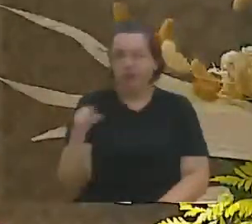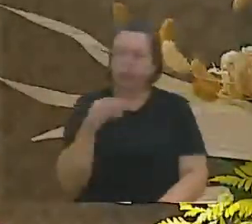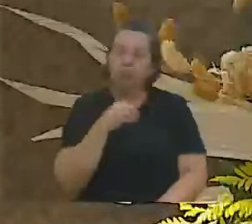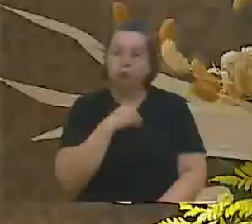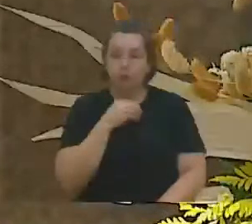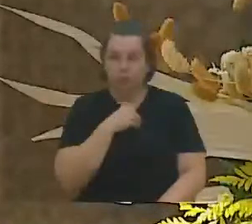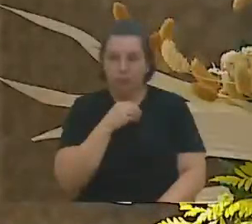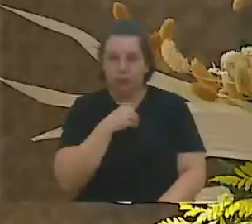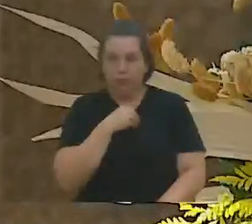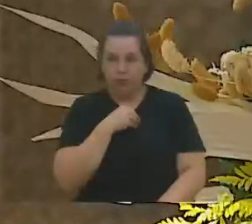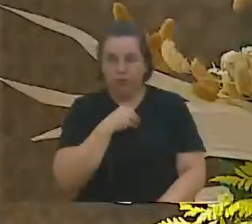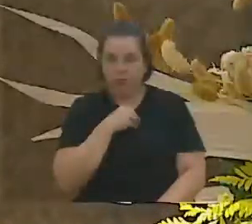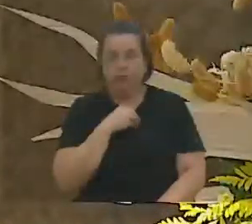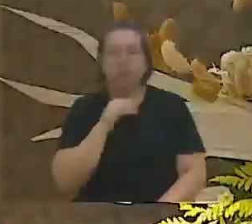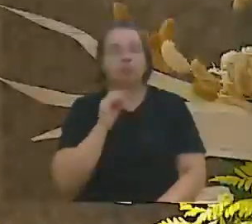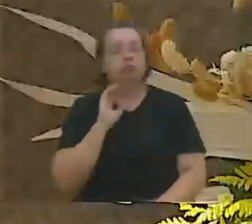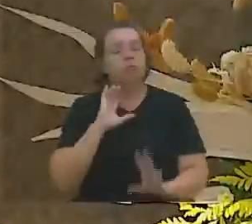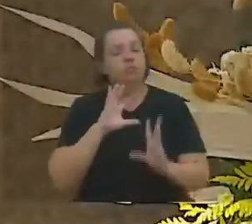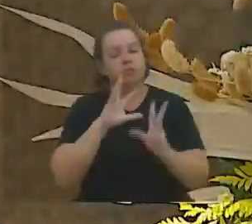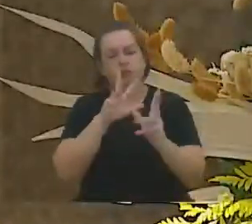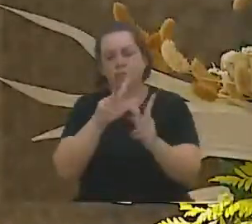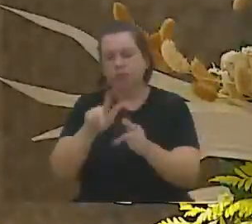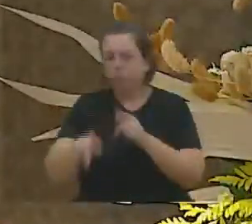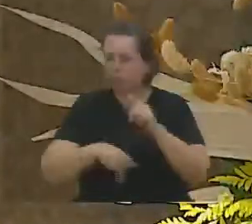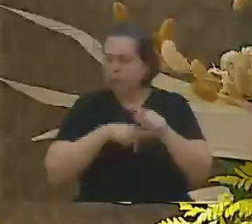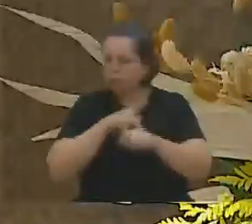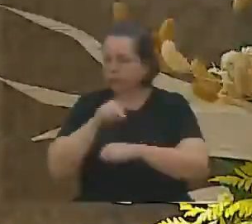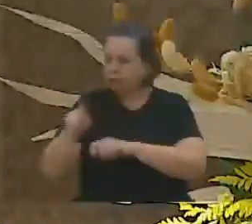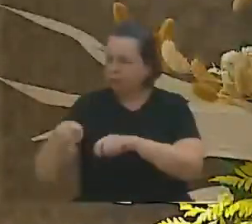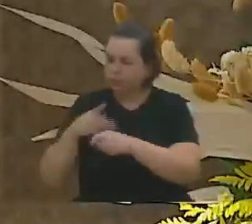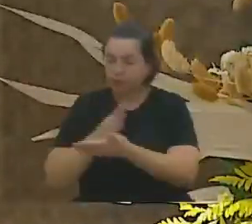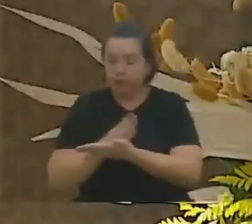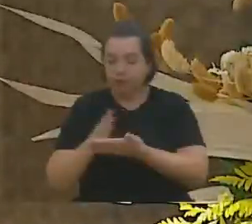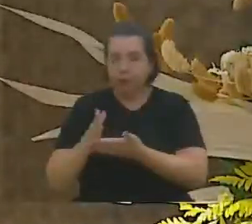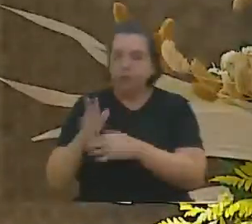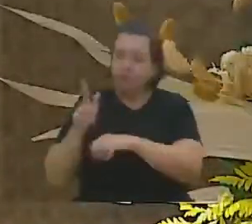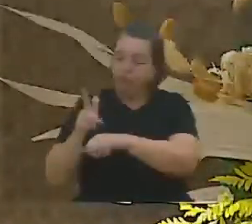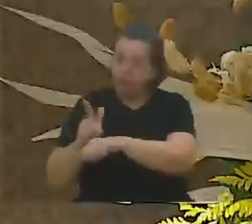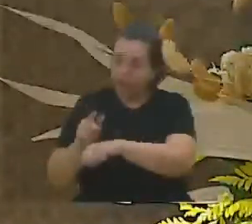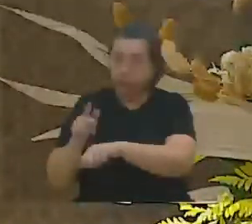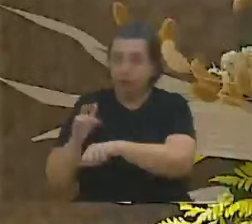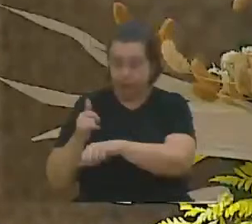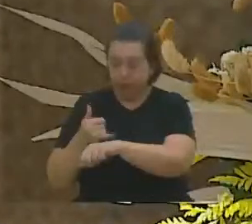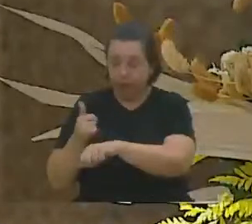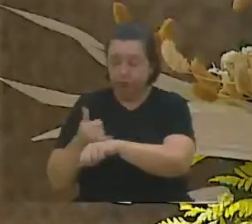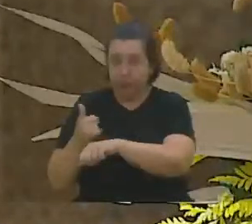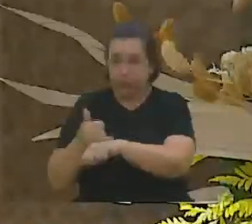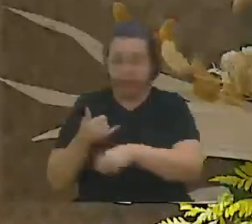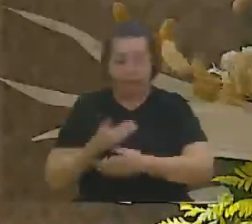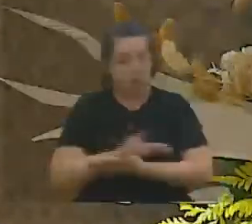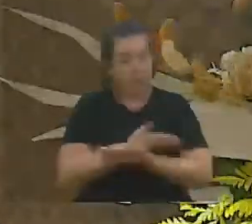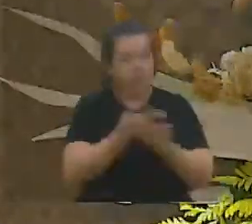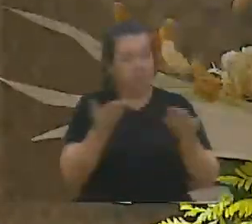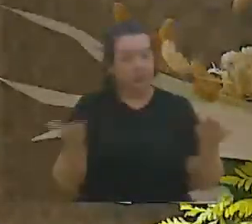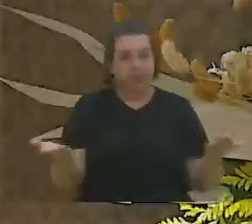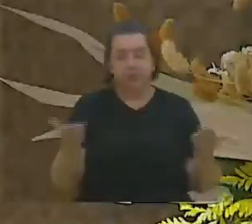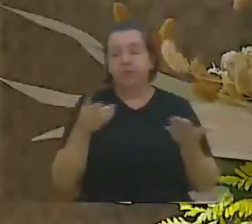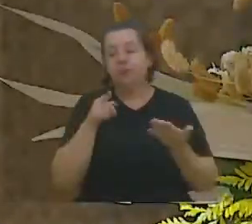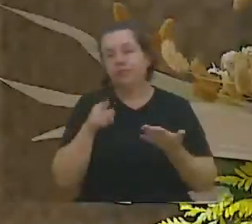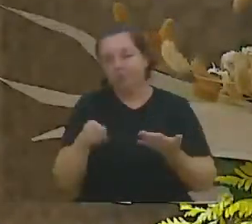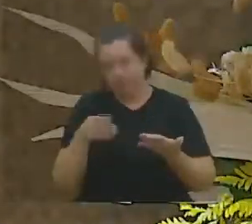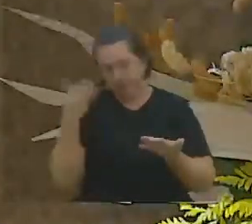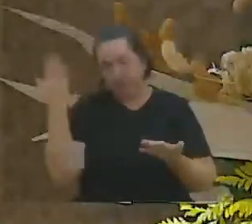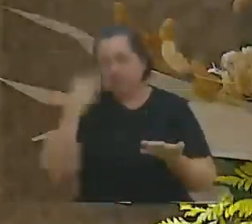pecados, todas as nações, começando por Jerusalém. Vós